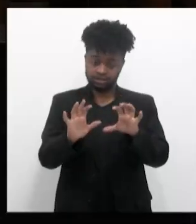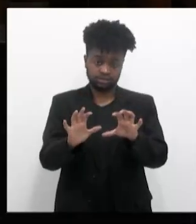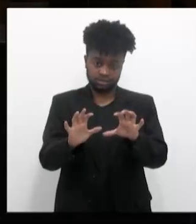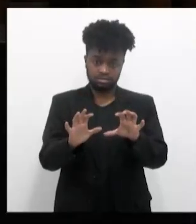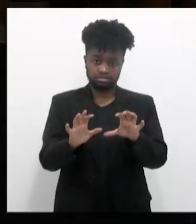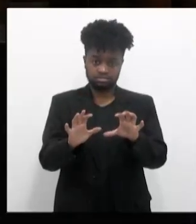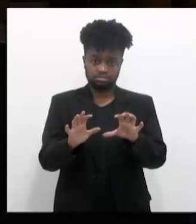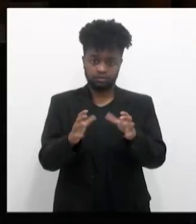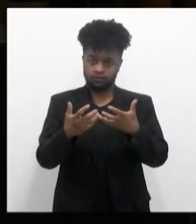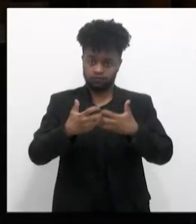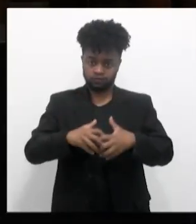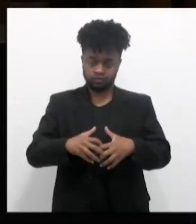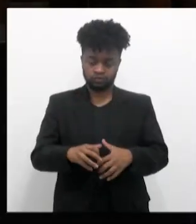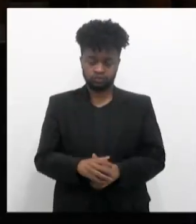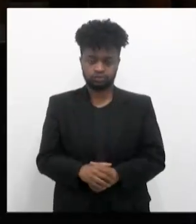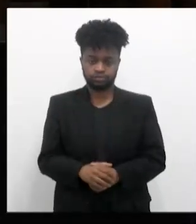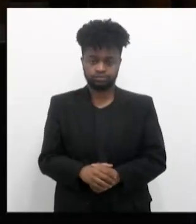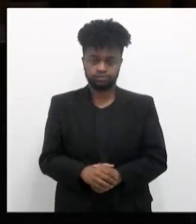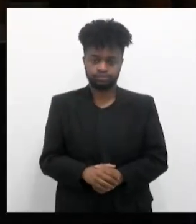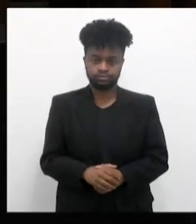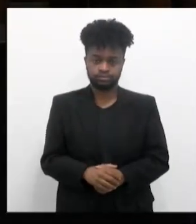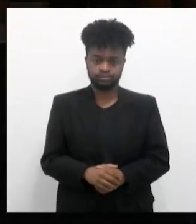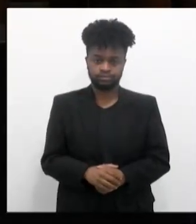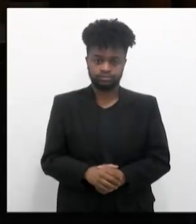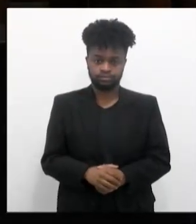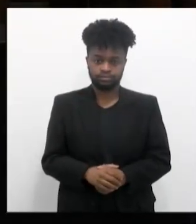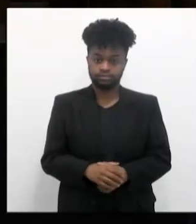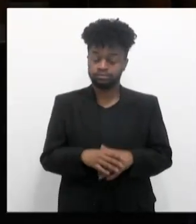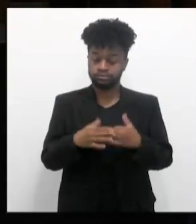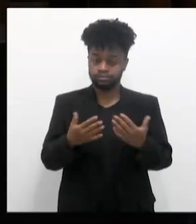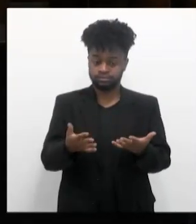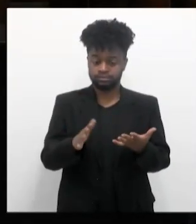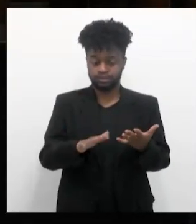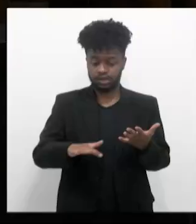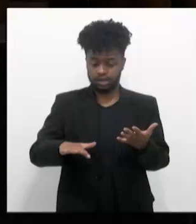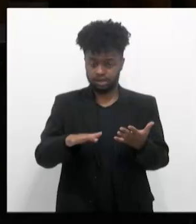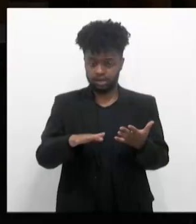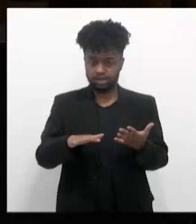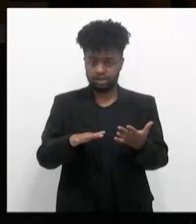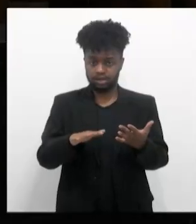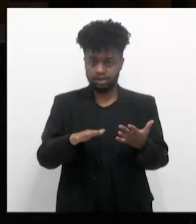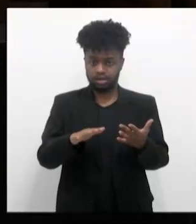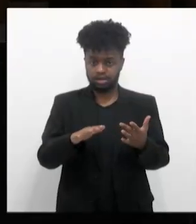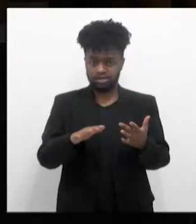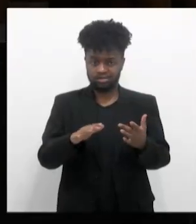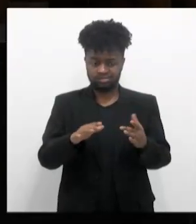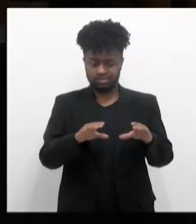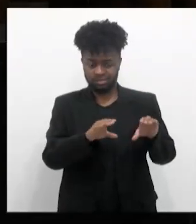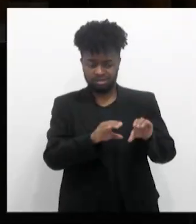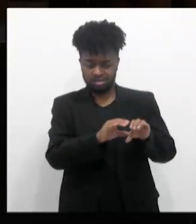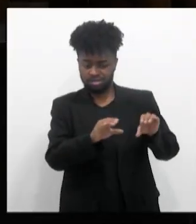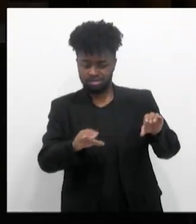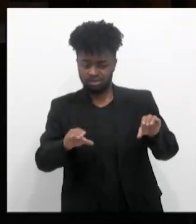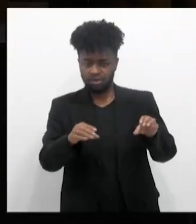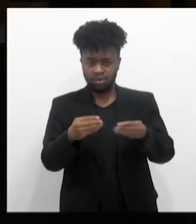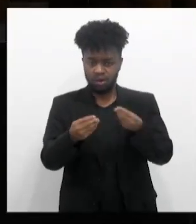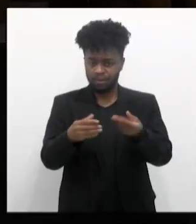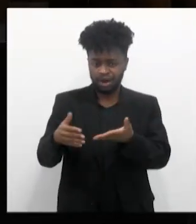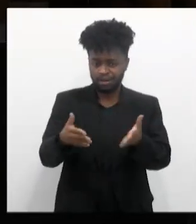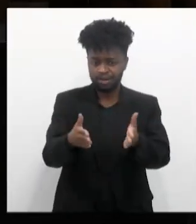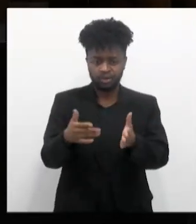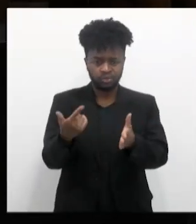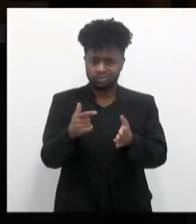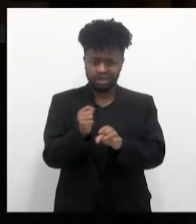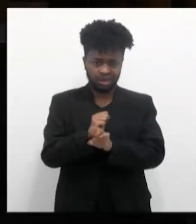do esgoto. Então, essa apuração da rede não estava clara de fato.